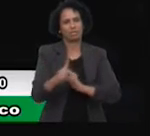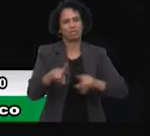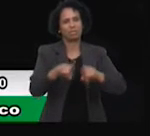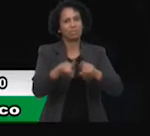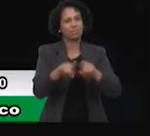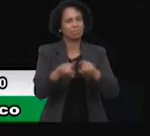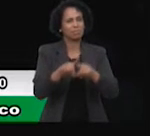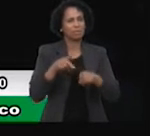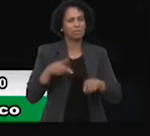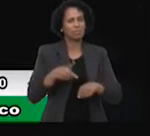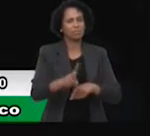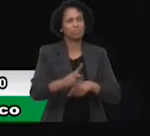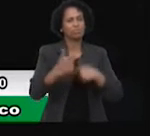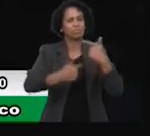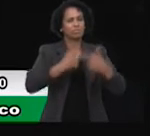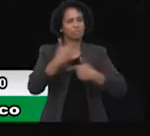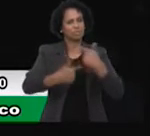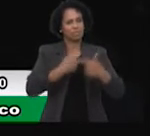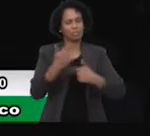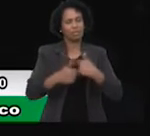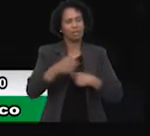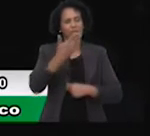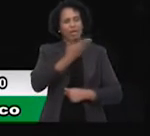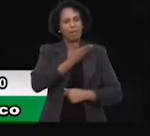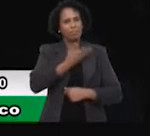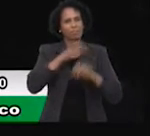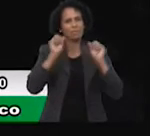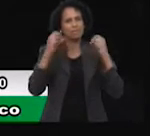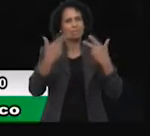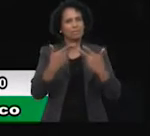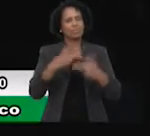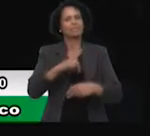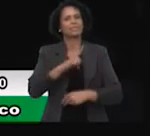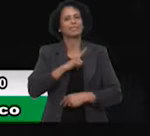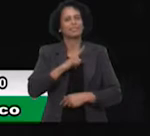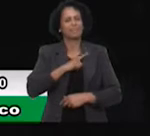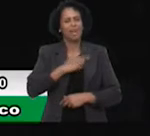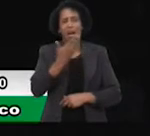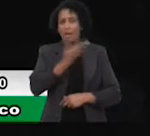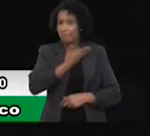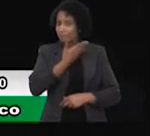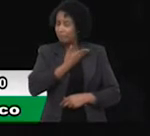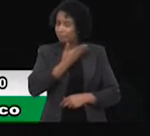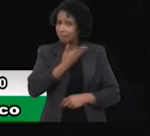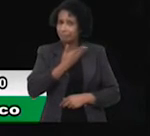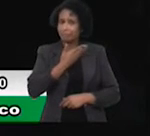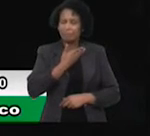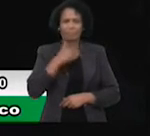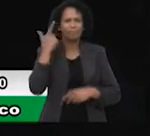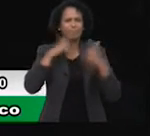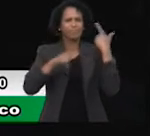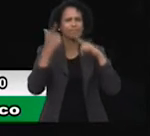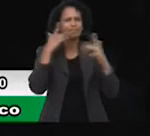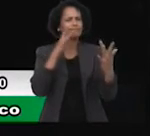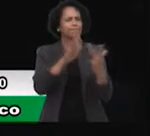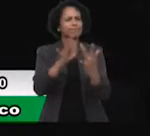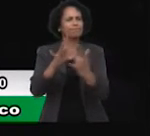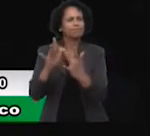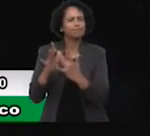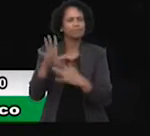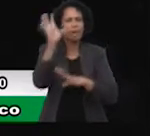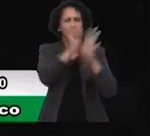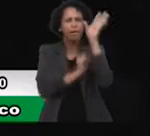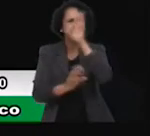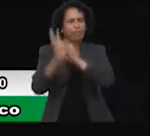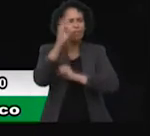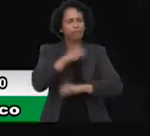fez amigos nessa casa, eu saio daí com um aprendizado, eu saio melhor do que quando cheguei. E agradeço